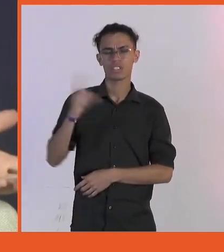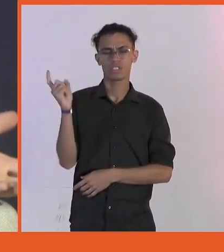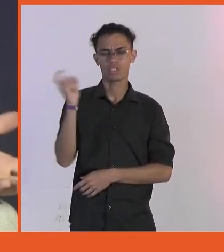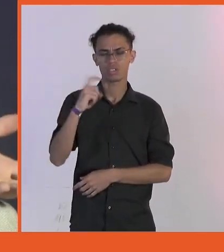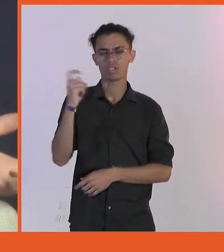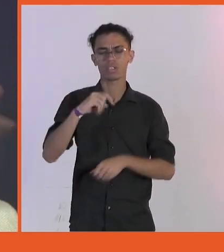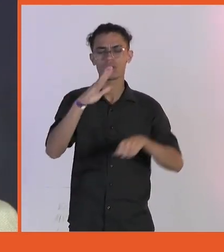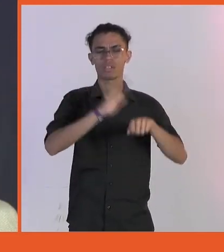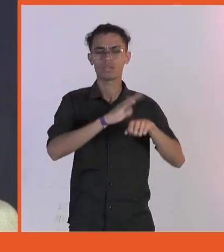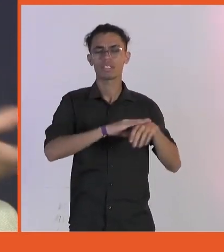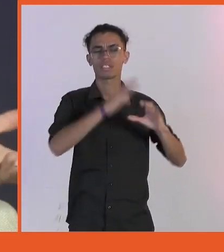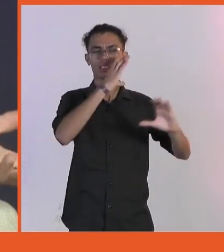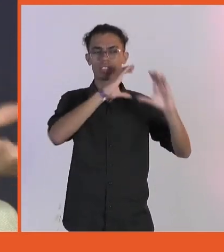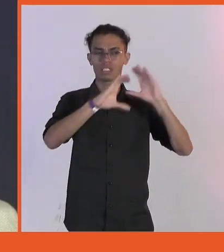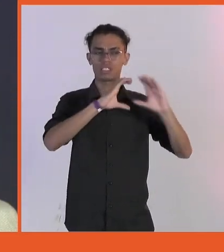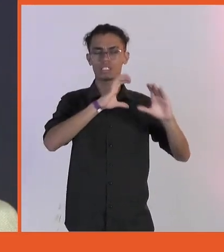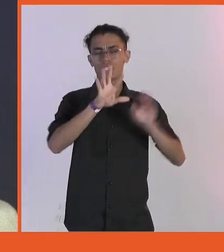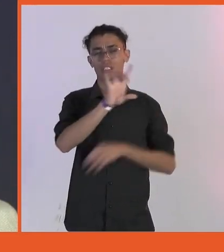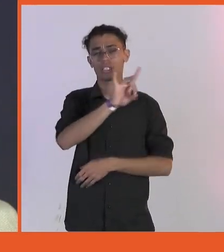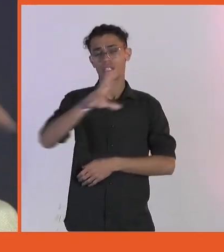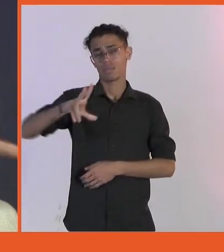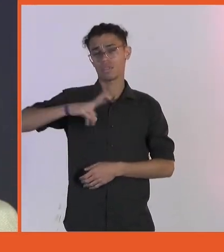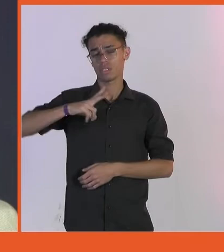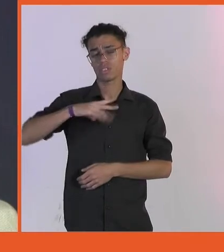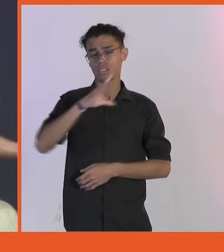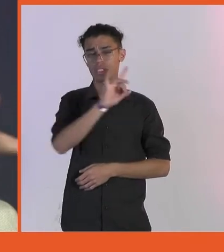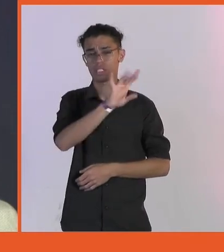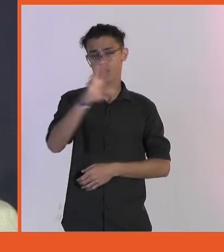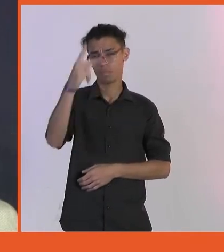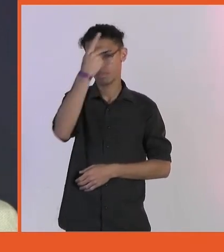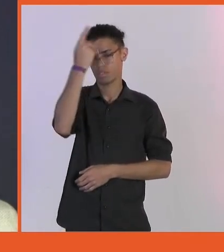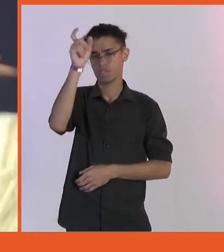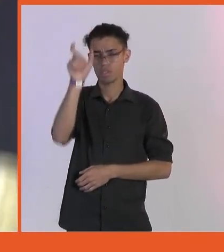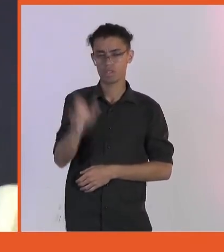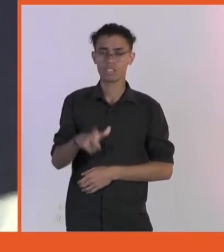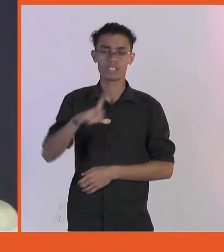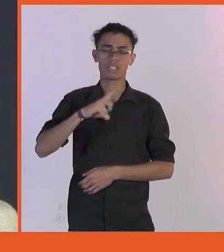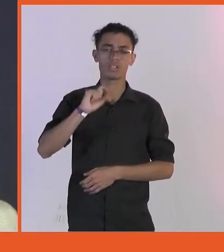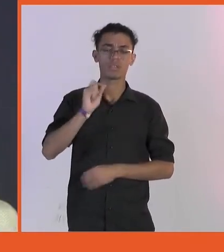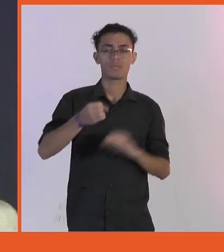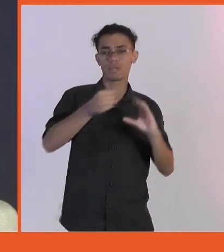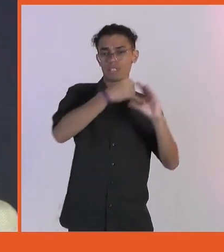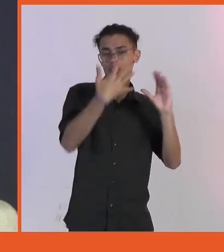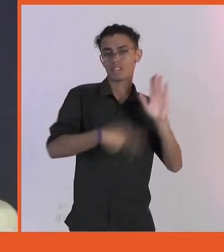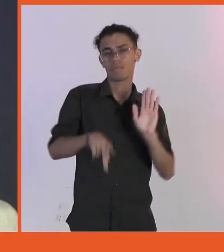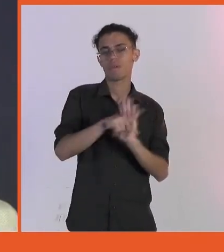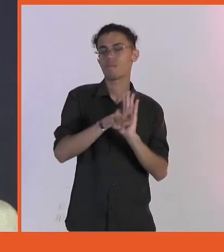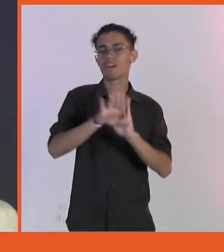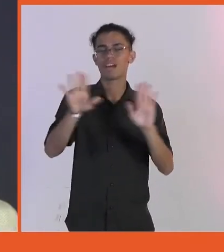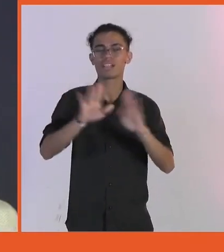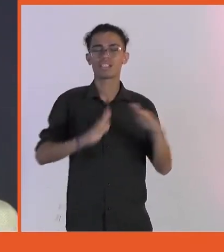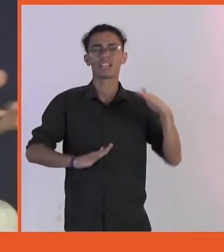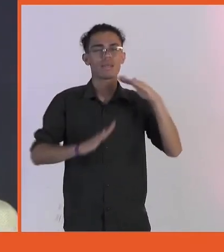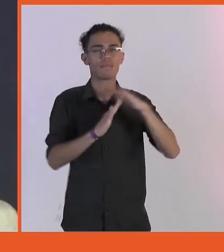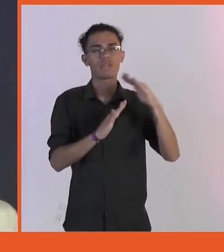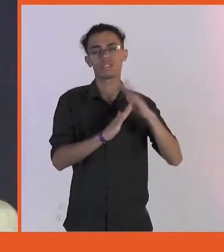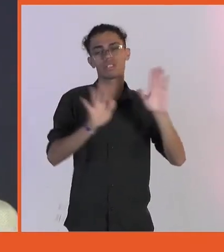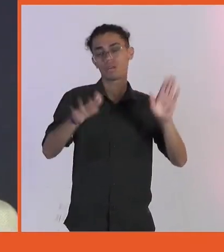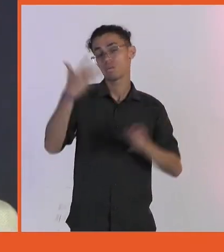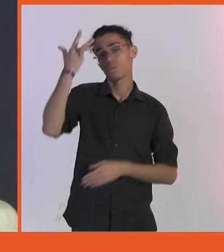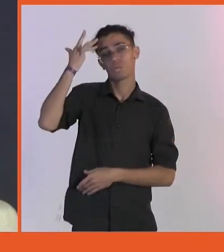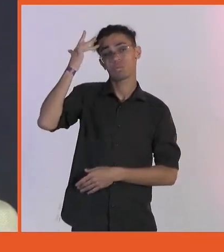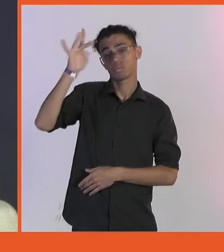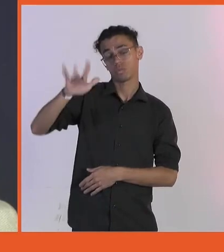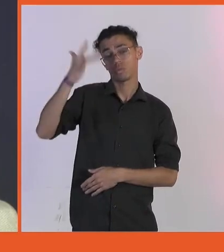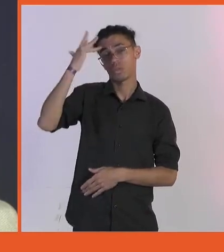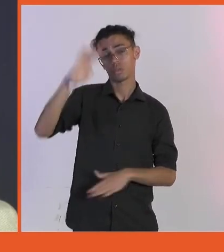no fundo da cama. Isso vai de cada um. É uma dica muito difícil. Cada um tem que ter o seu próprio limite. Não tem coisa, qual é o limite da exposição? Não sei, cara. Qual que é o teu